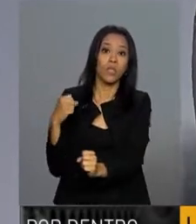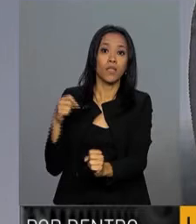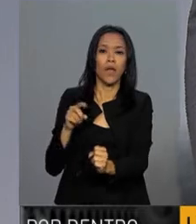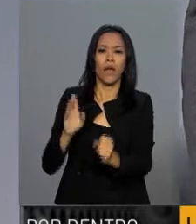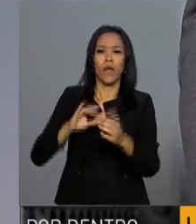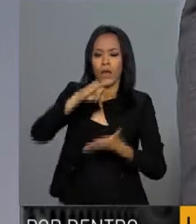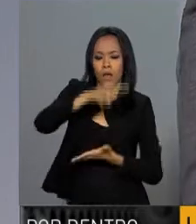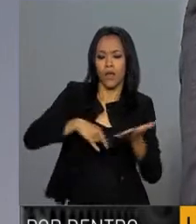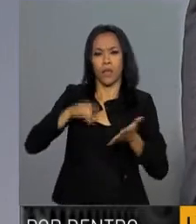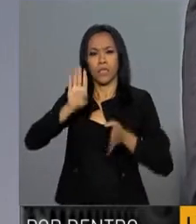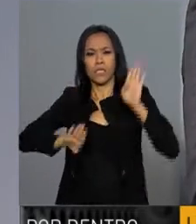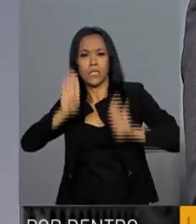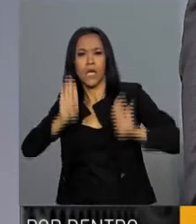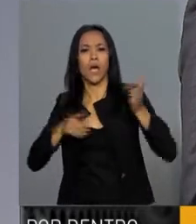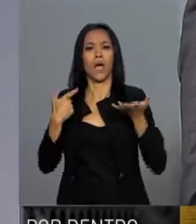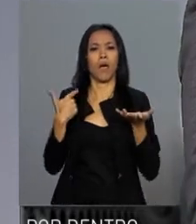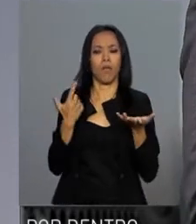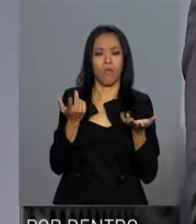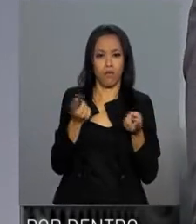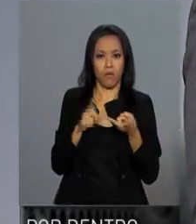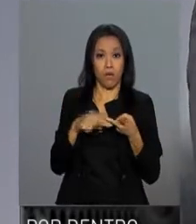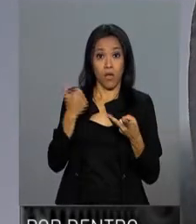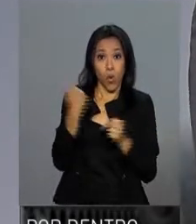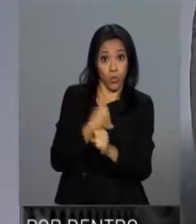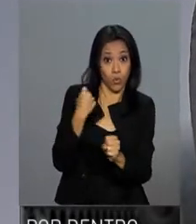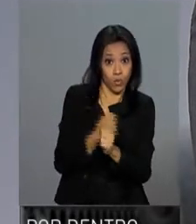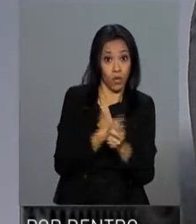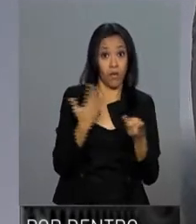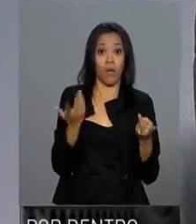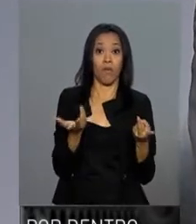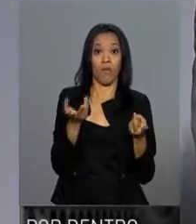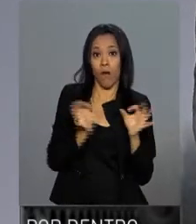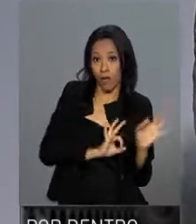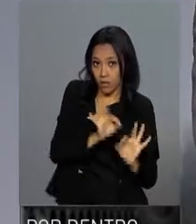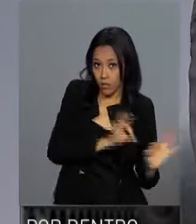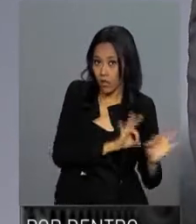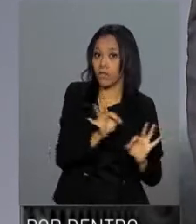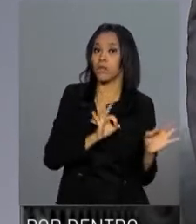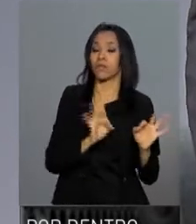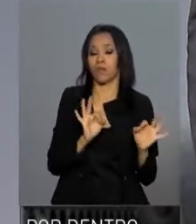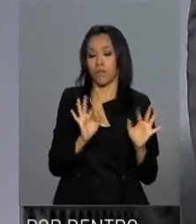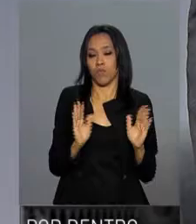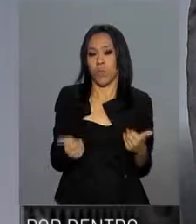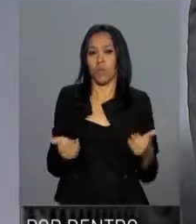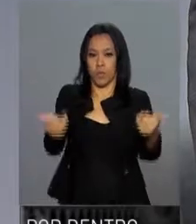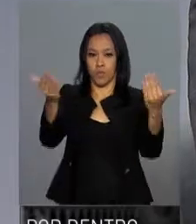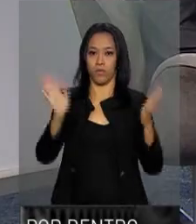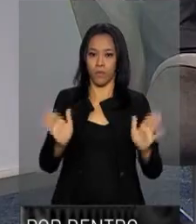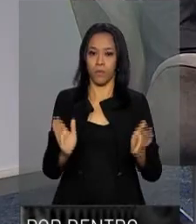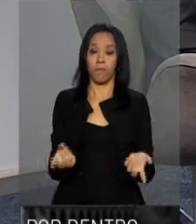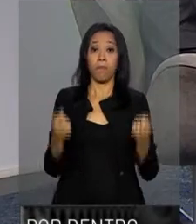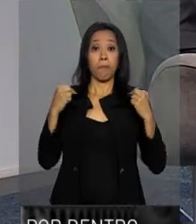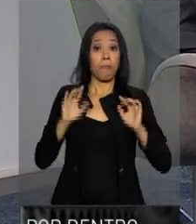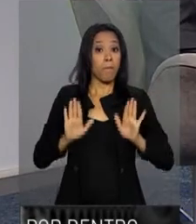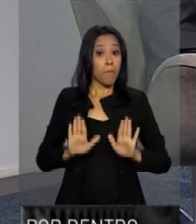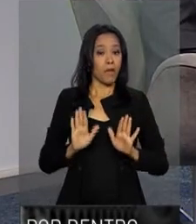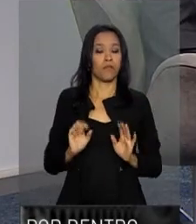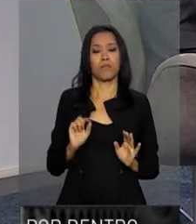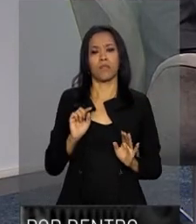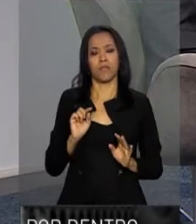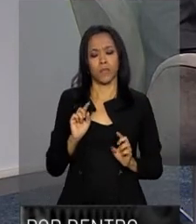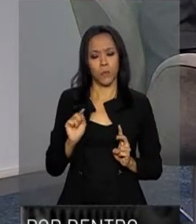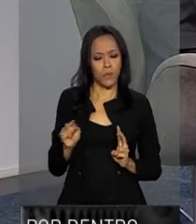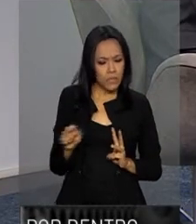de construção de de obra e de organização para o início das obras mas mais do que